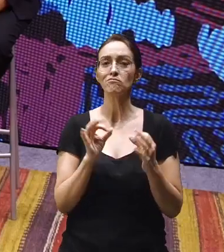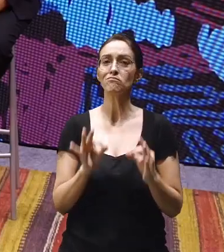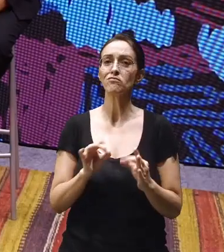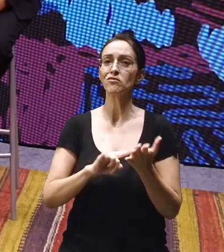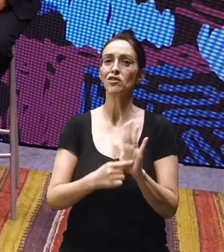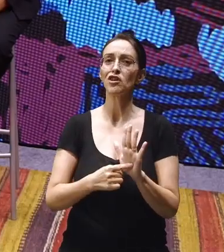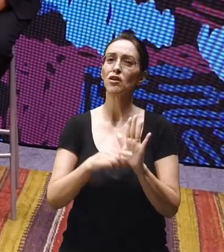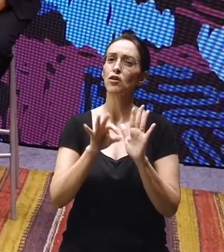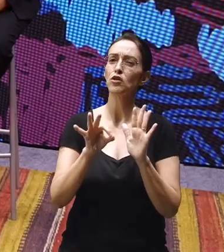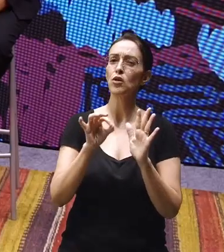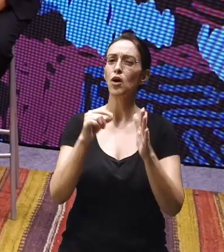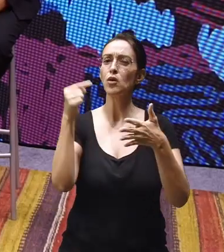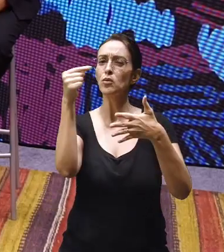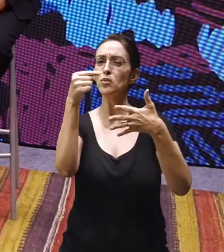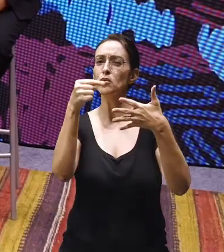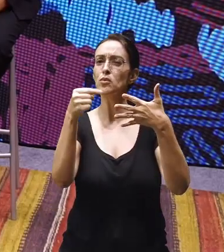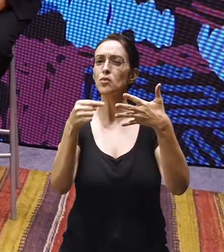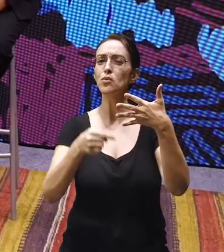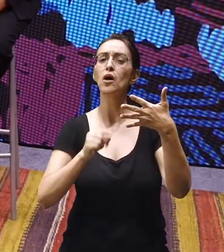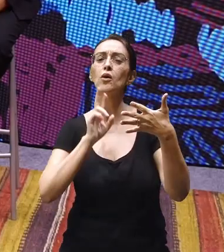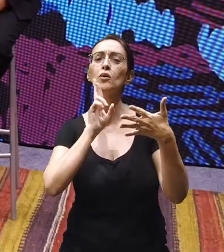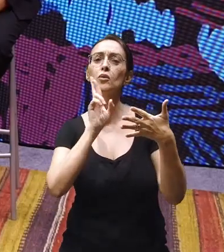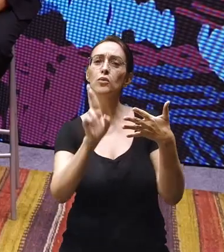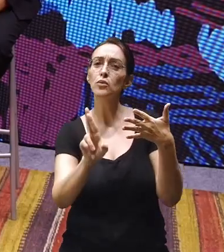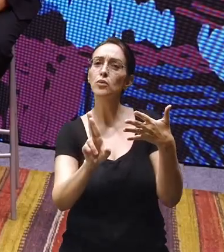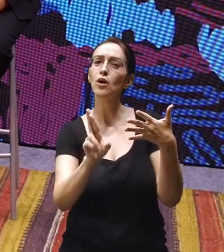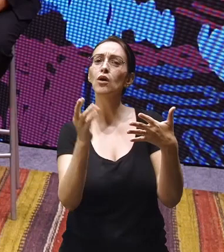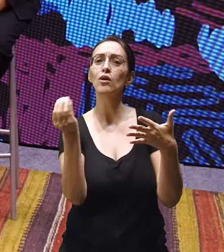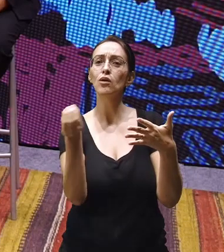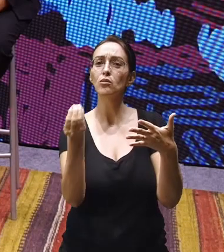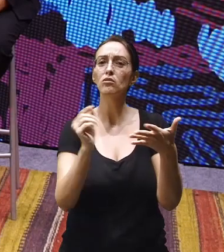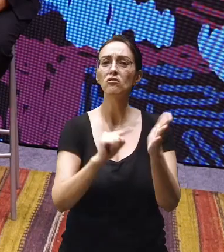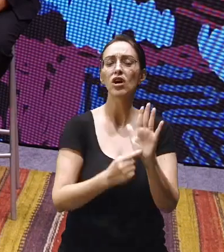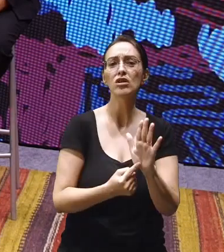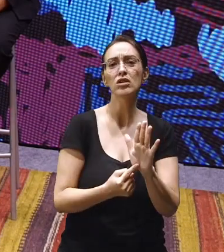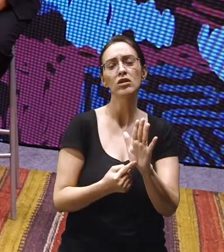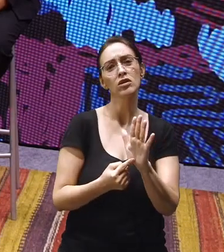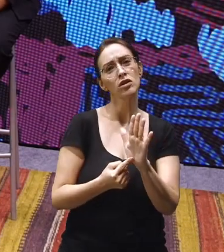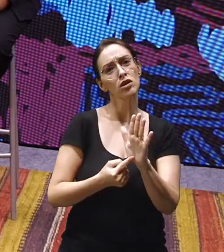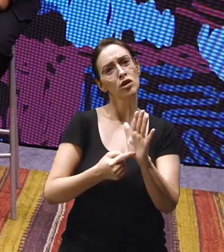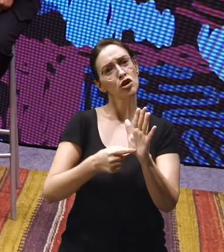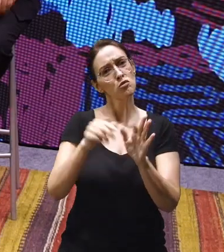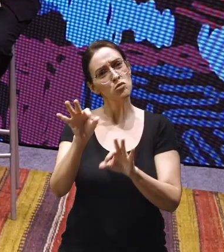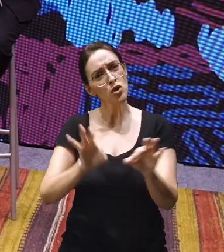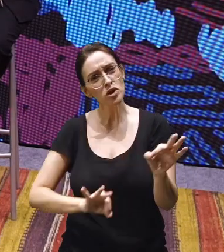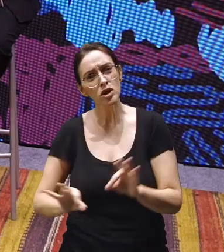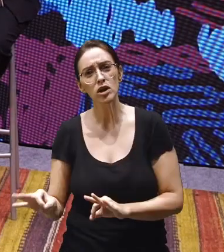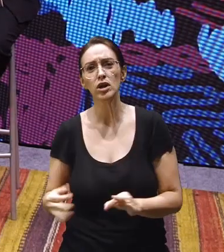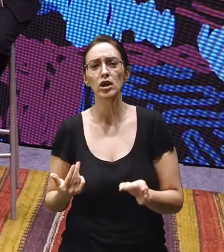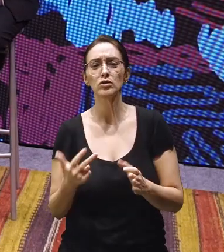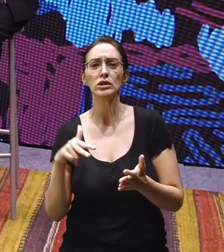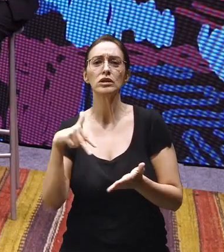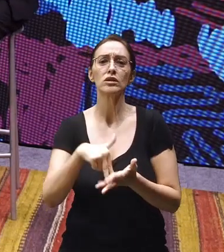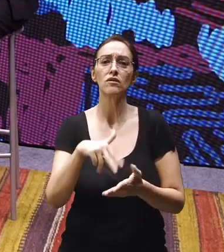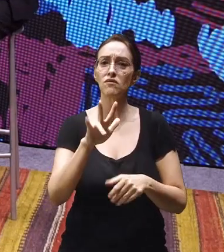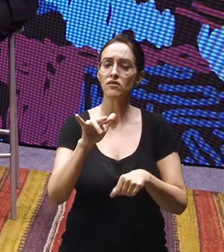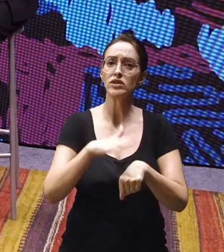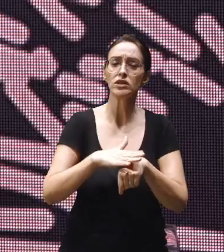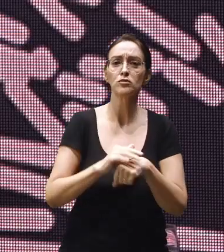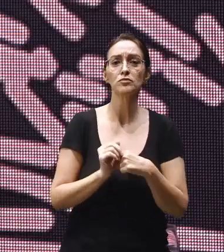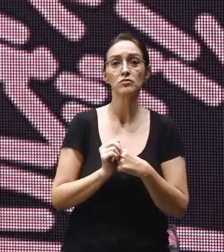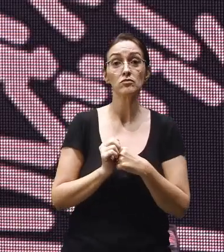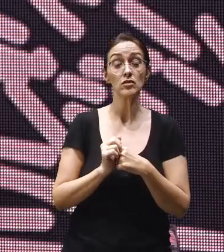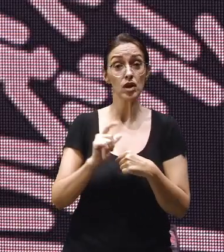inevitavelmente a gente tem que definir quais são os resultados que essa avaliação, esse projeto, essa iniciativa quer gerar. A gente